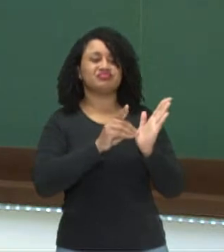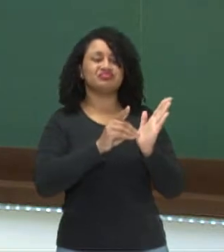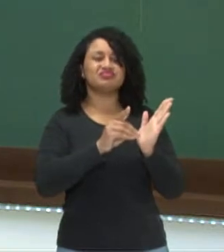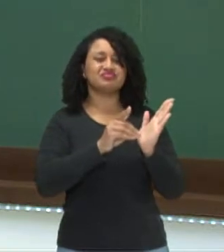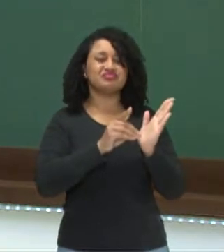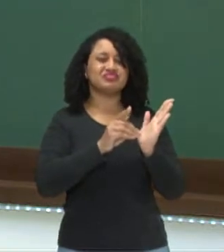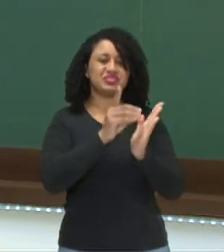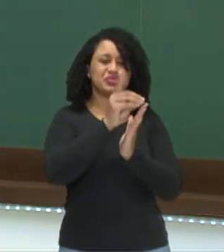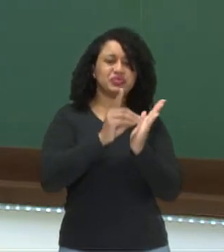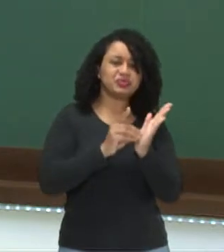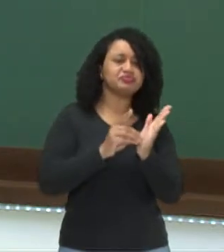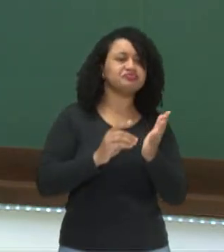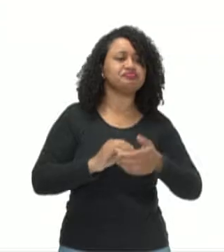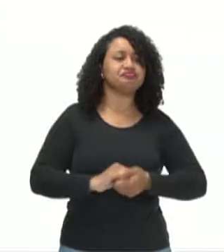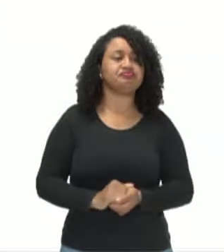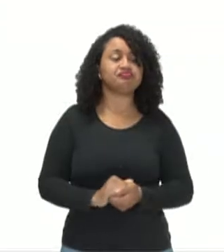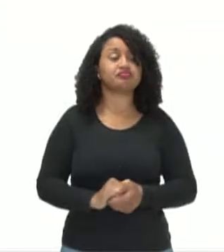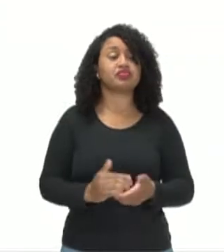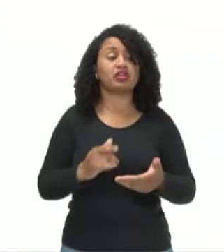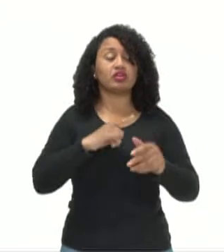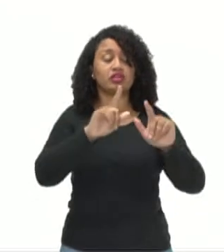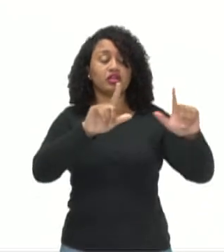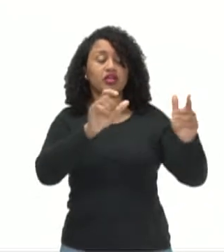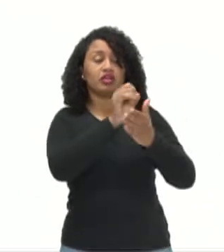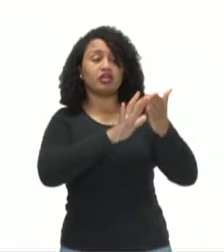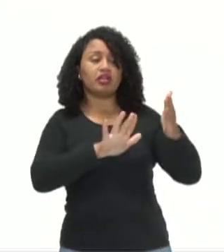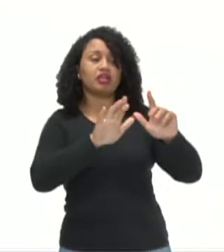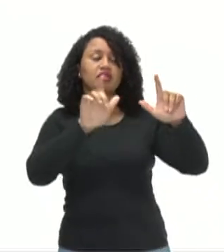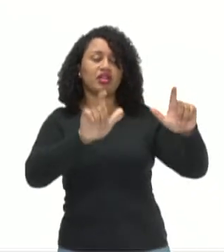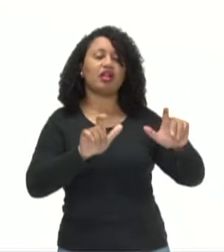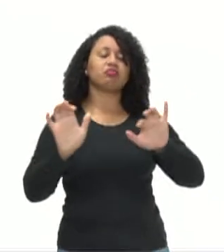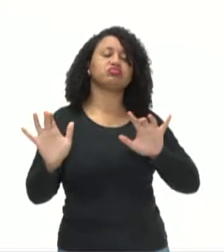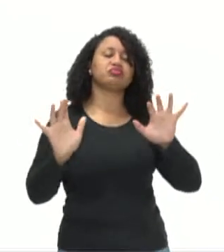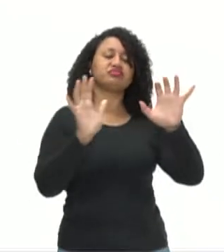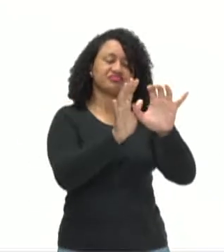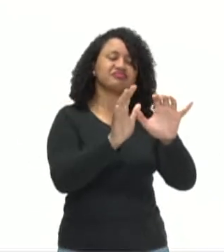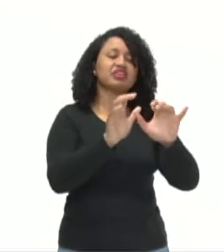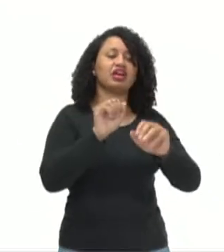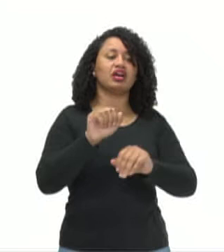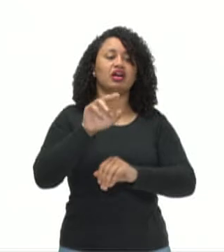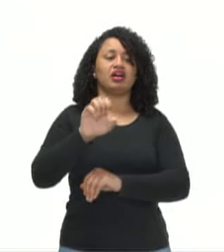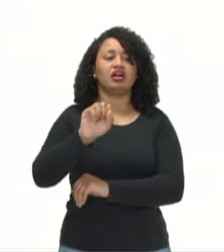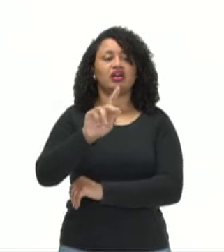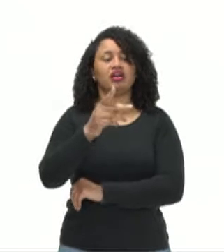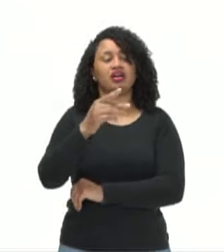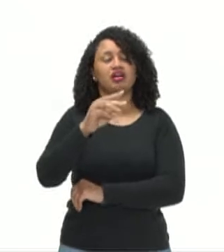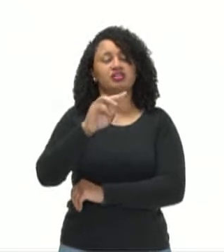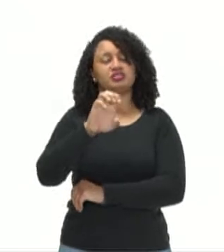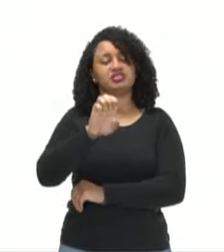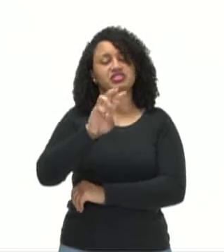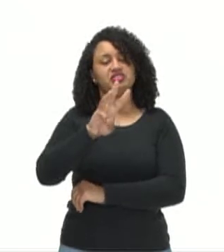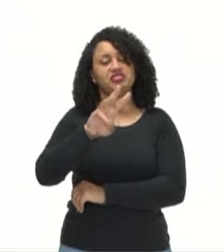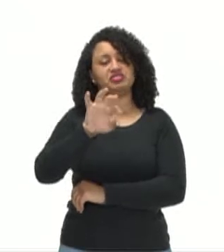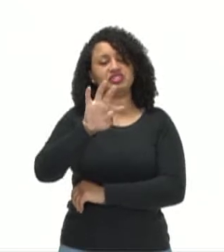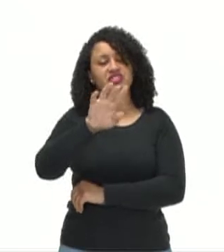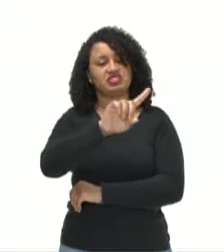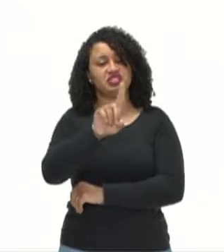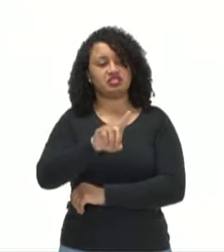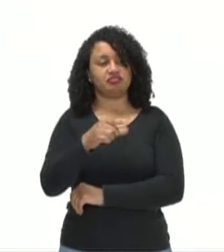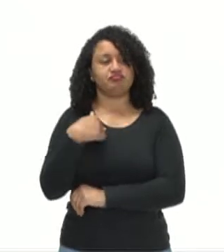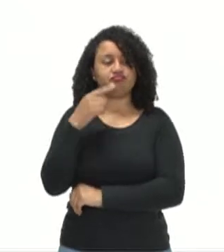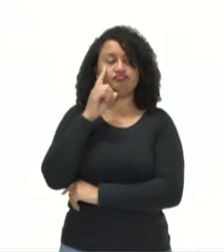desse documento? Aqui nós temos a imagem do campo de concentração de Auschwitz, o maior campo de extermínio já